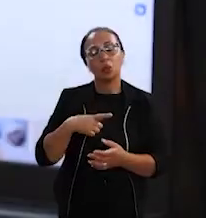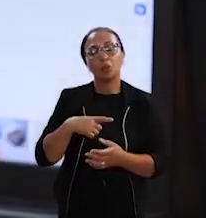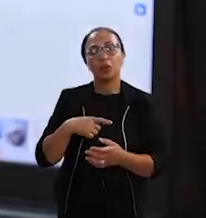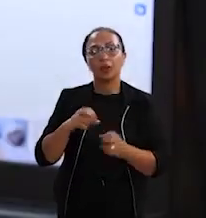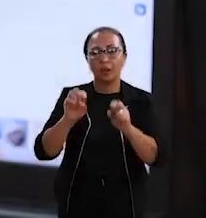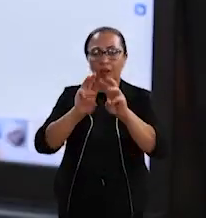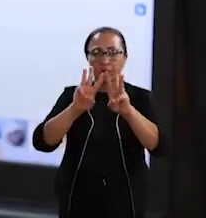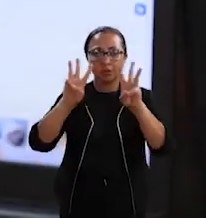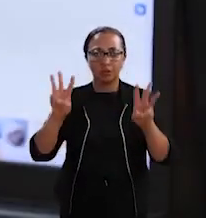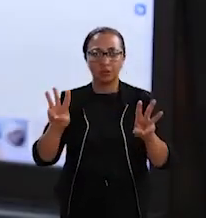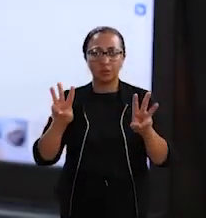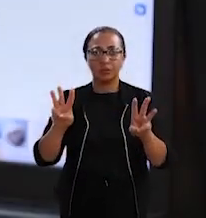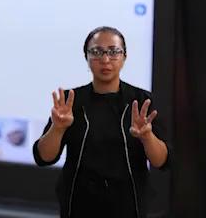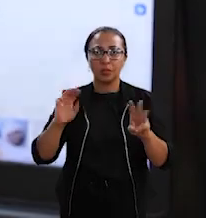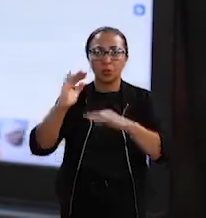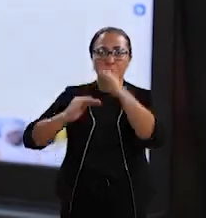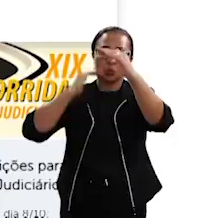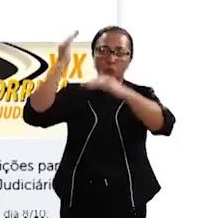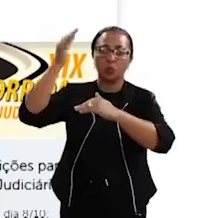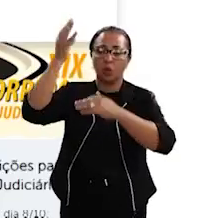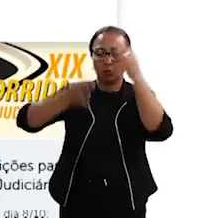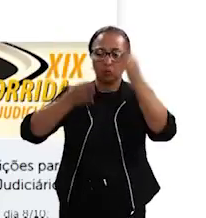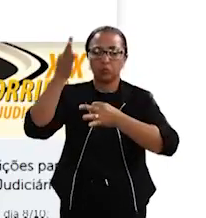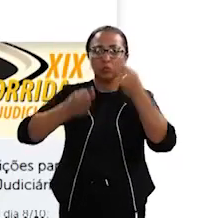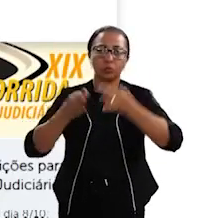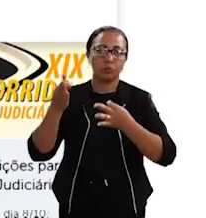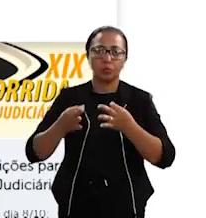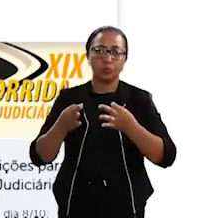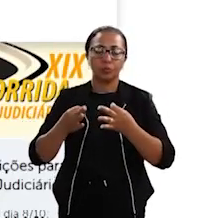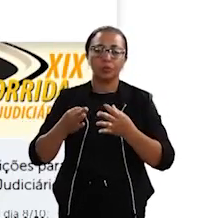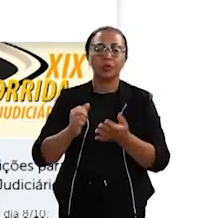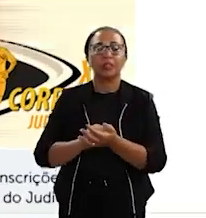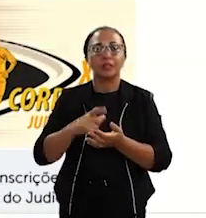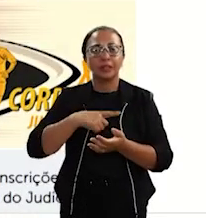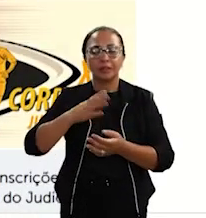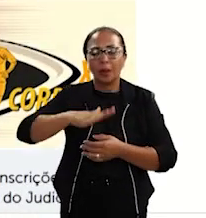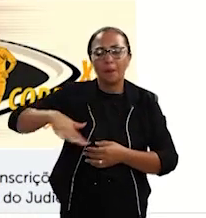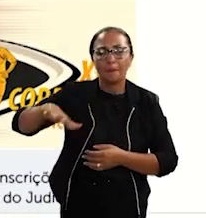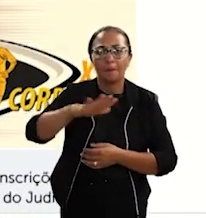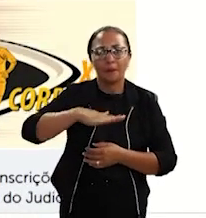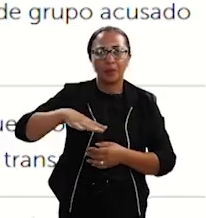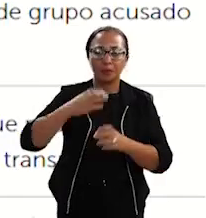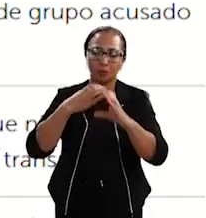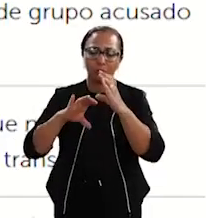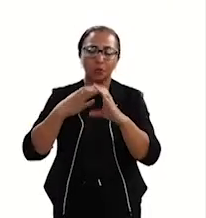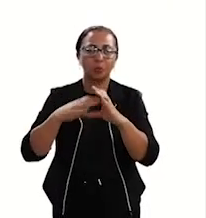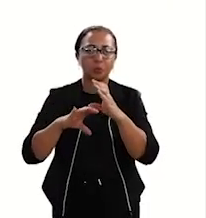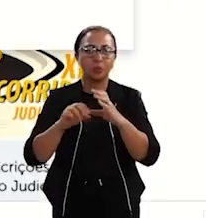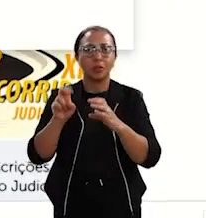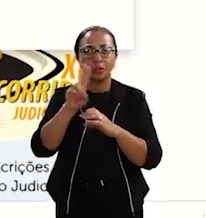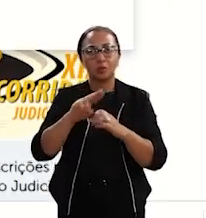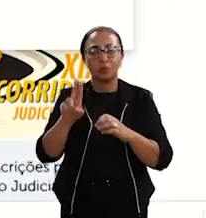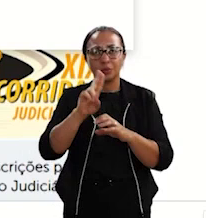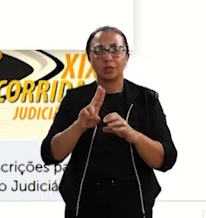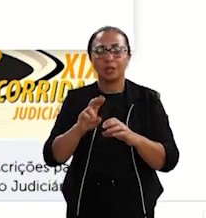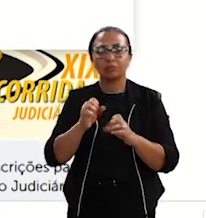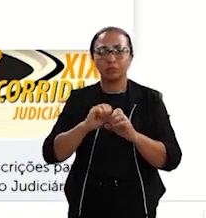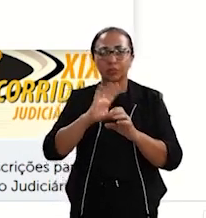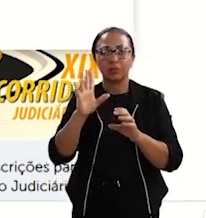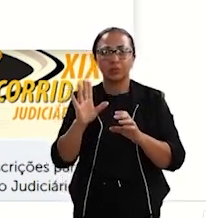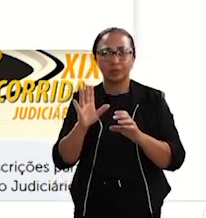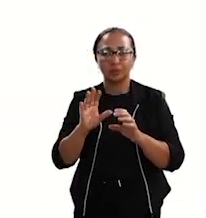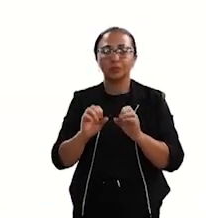Agora aqui eu estou com o site do Superior Tribunal de Justiça aberto, que tem os meios de comunicação que eles